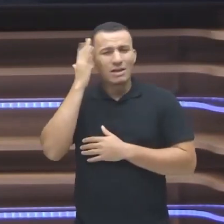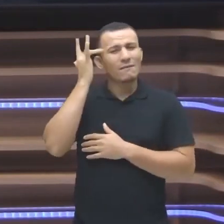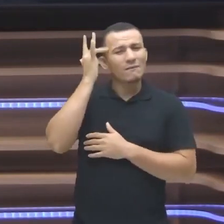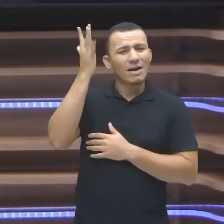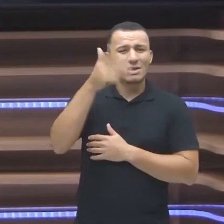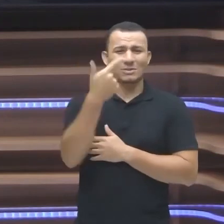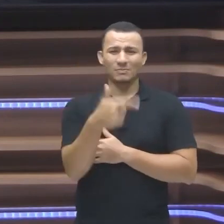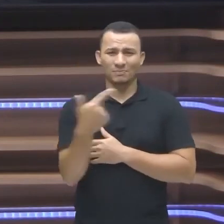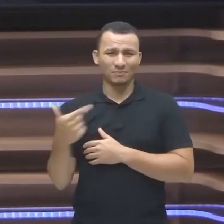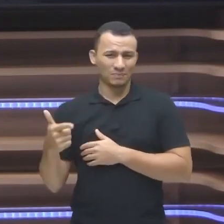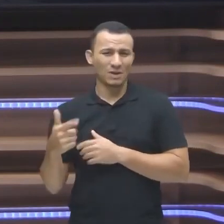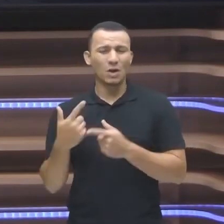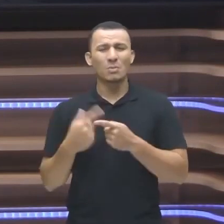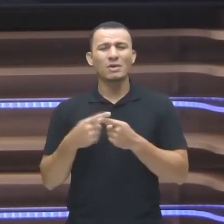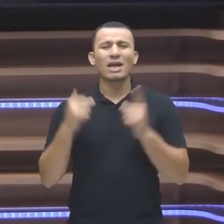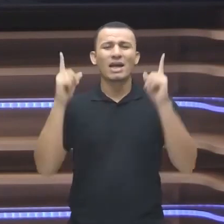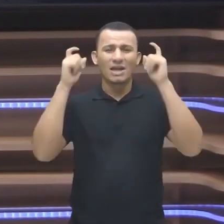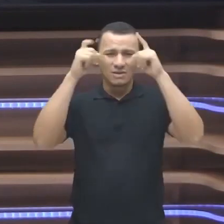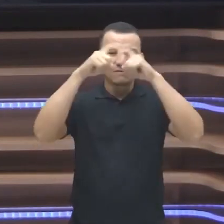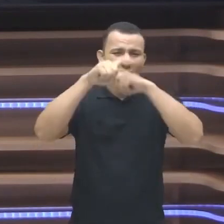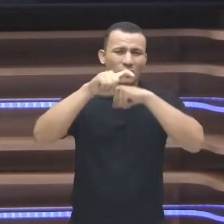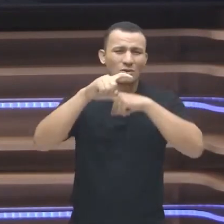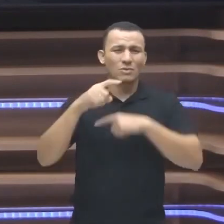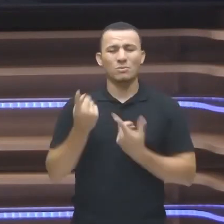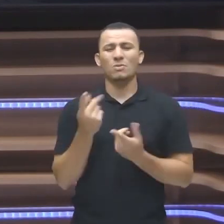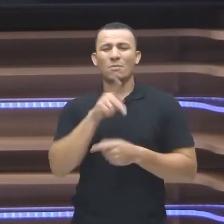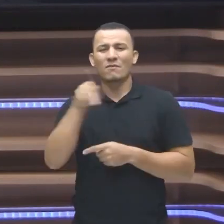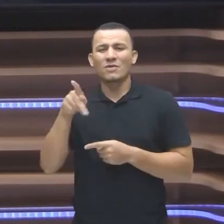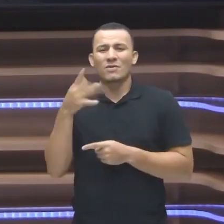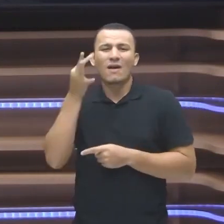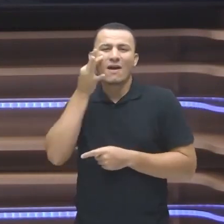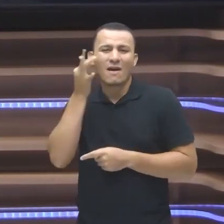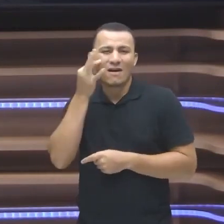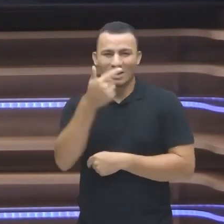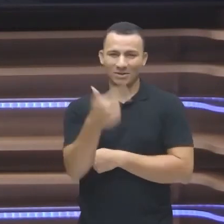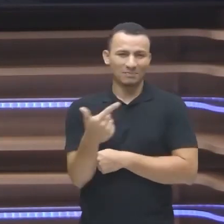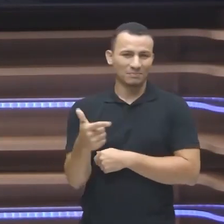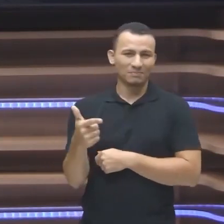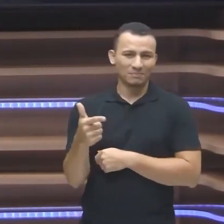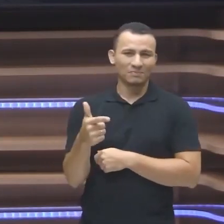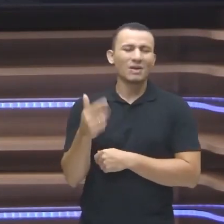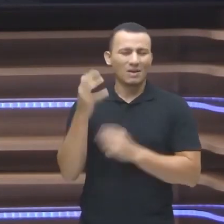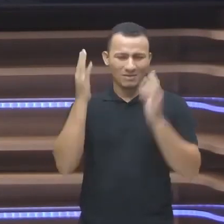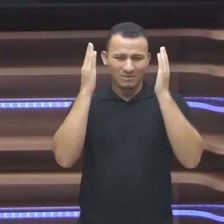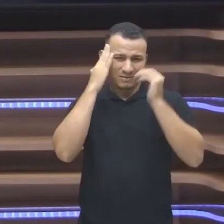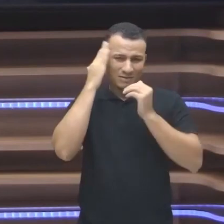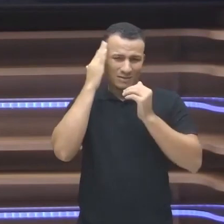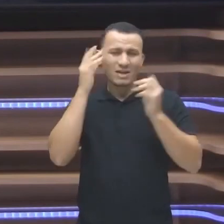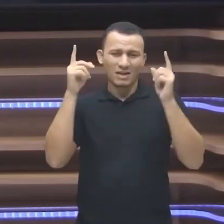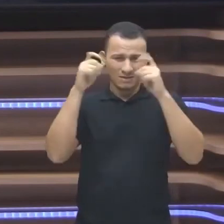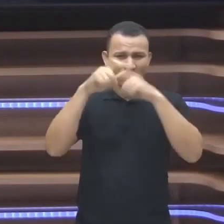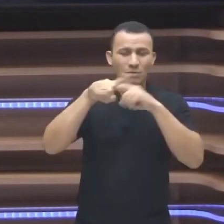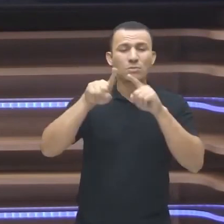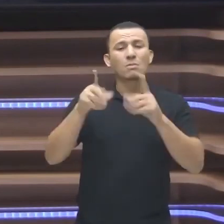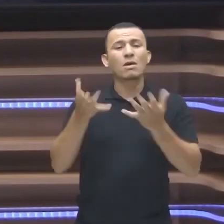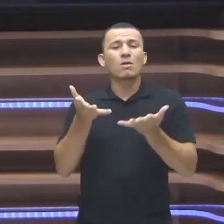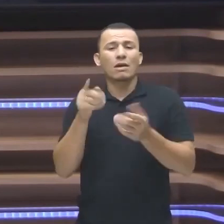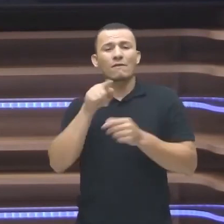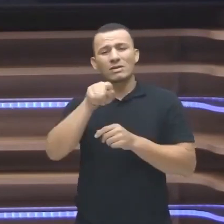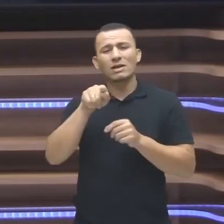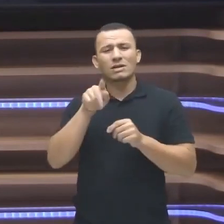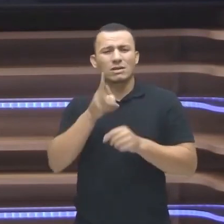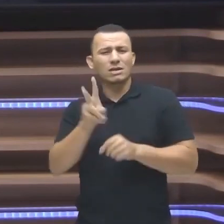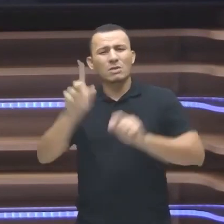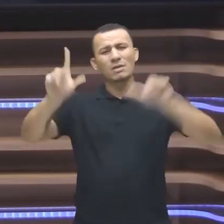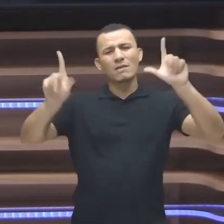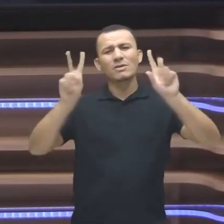não entende algumas coisas porque nós estamos sozinhos, nosso professor está longe, mas eu quero a dedicação de vocês, eu quero que vocês estejam todas as aulas.